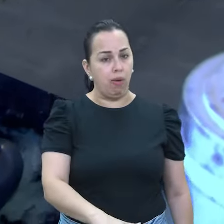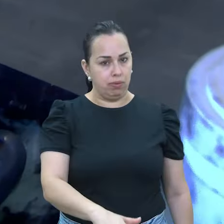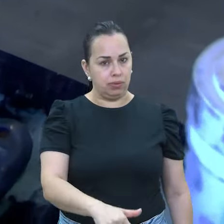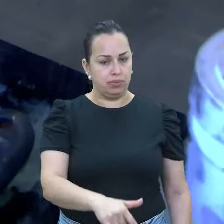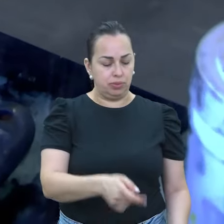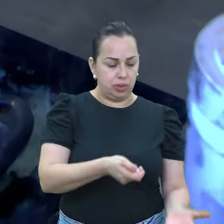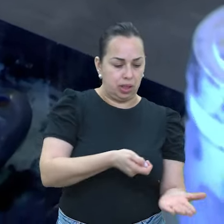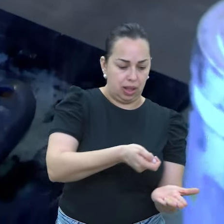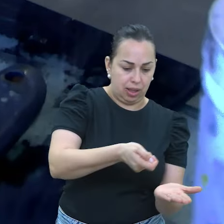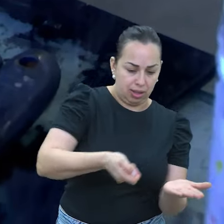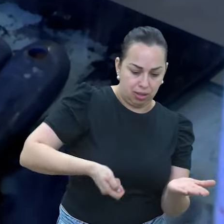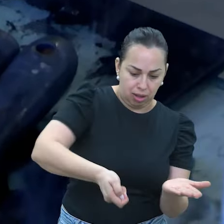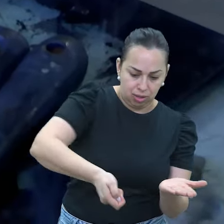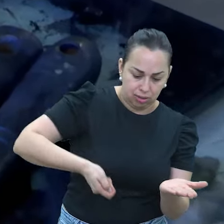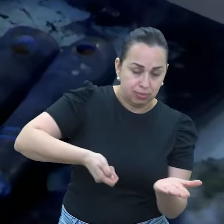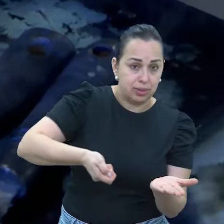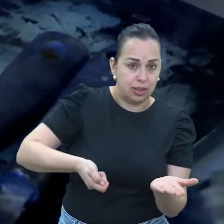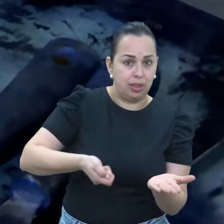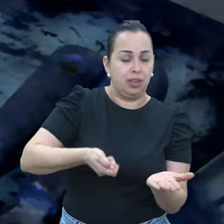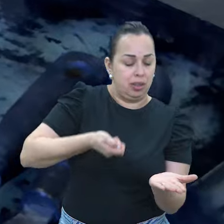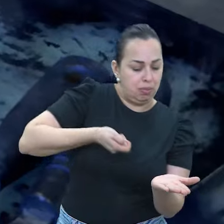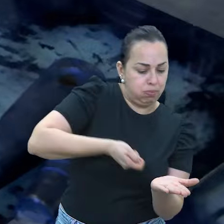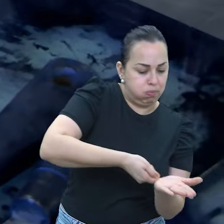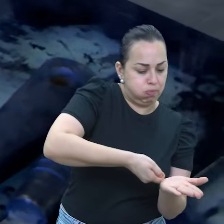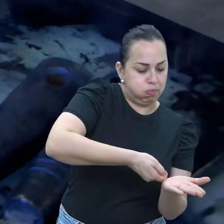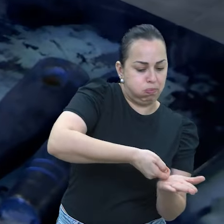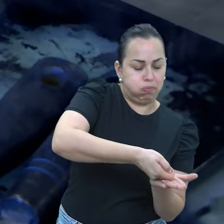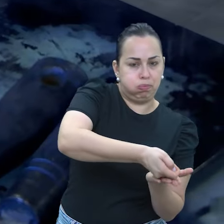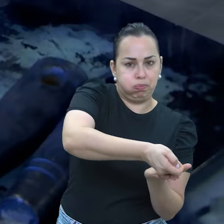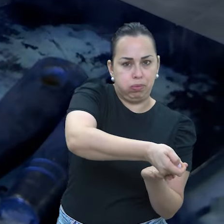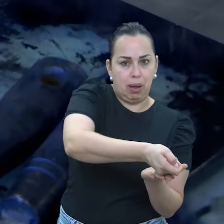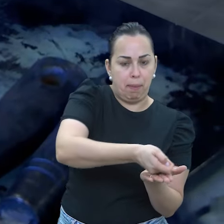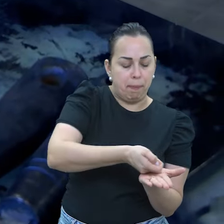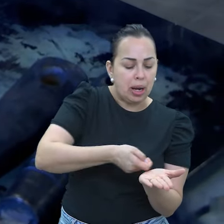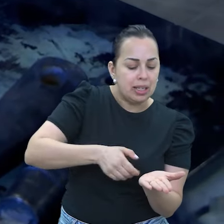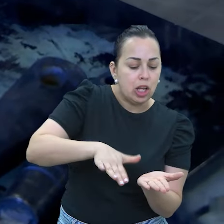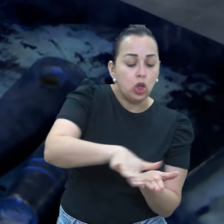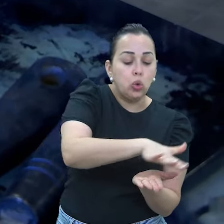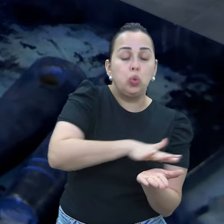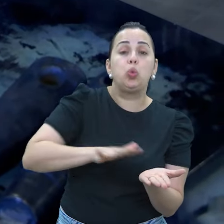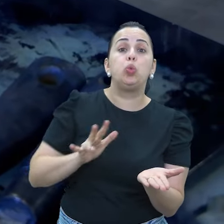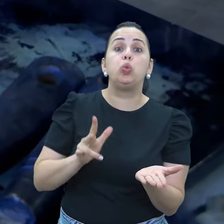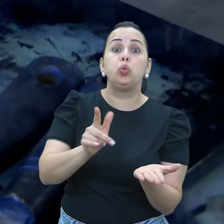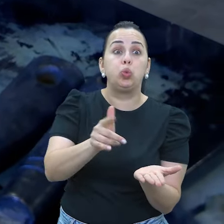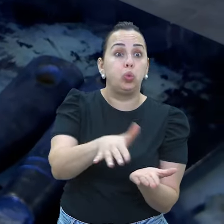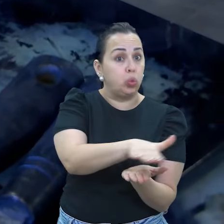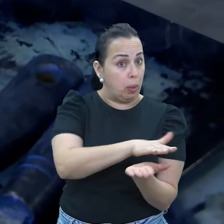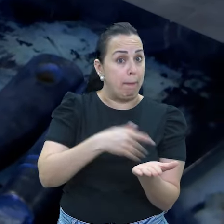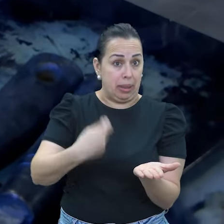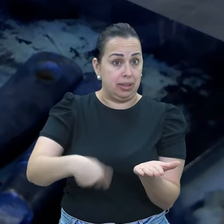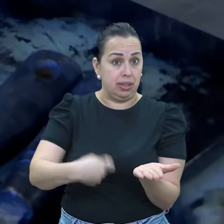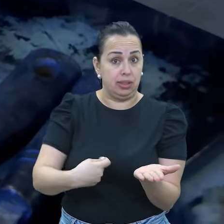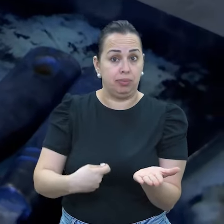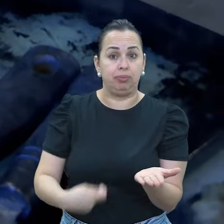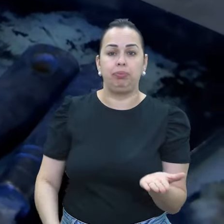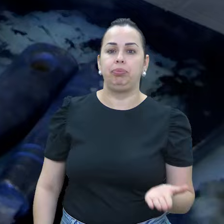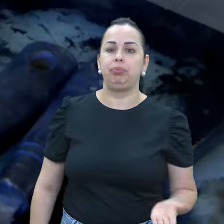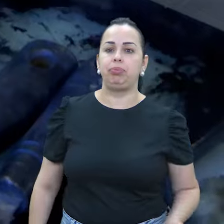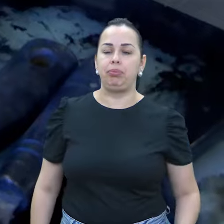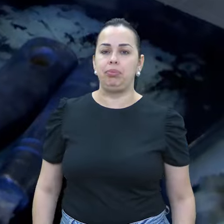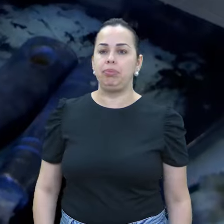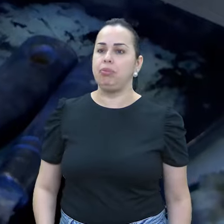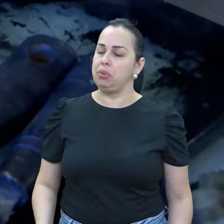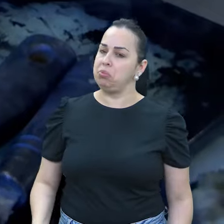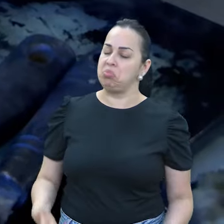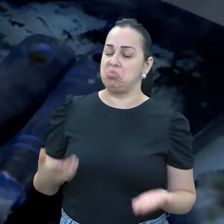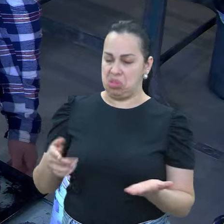Passa de novo aqui na tinta e vai de novo. Cobre toda a matriz. Tem que cobrir toda a